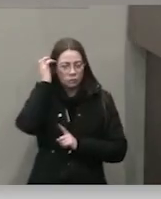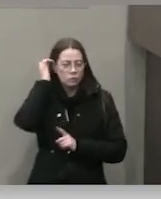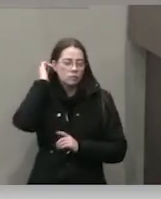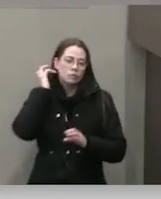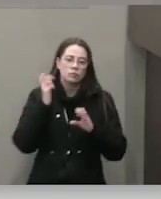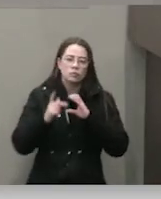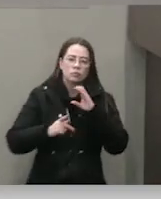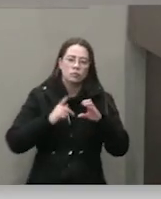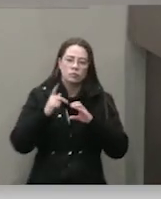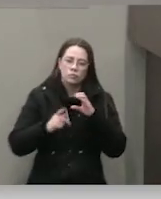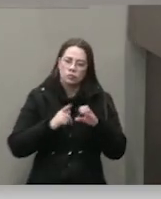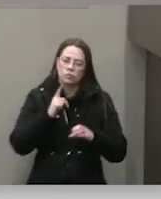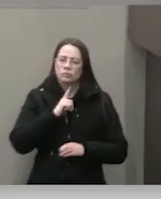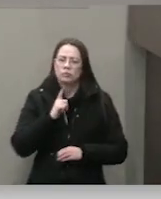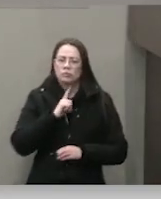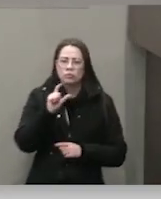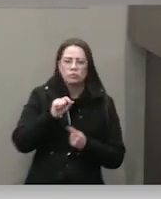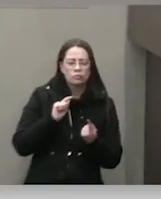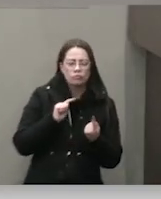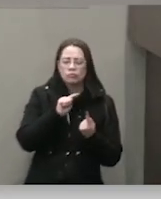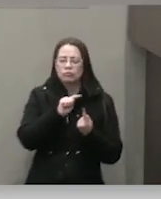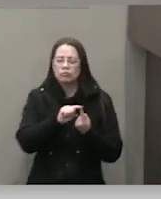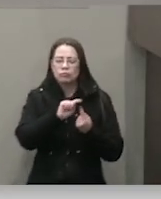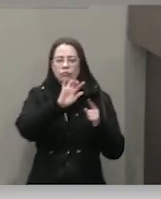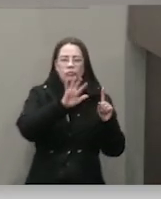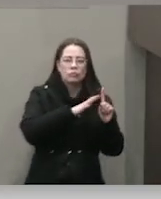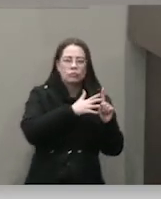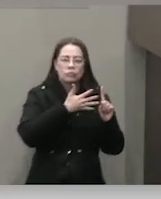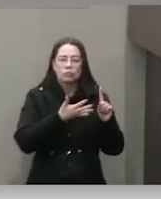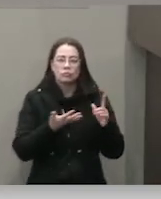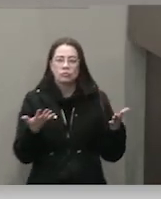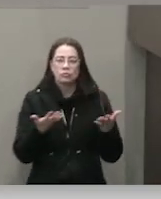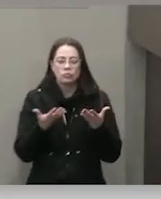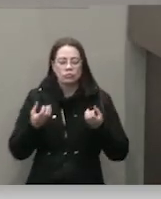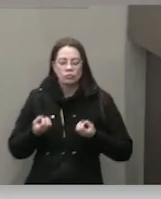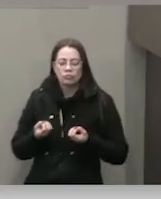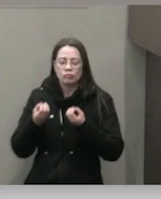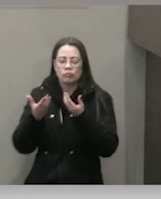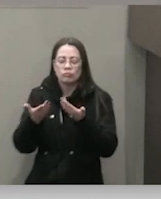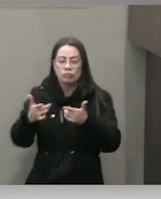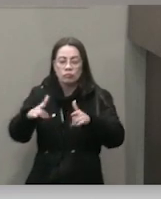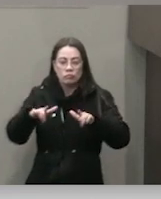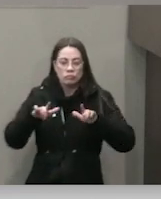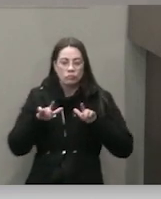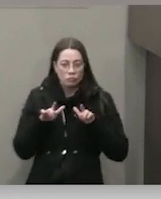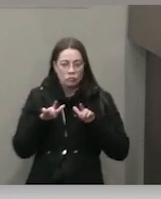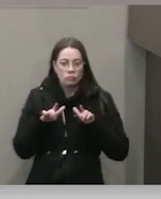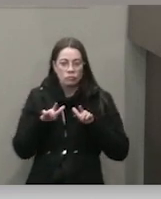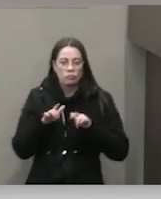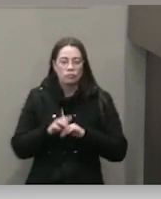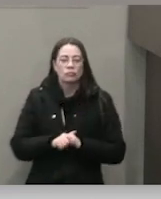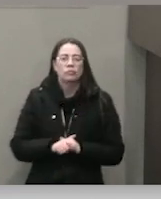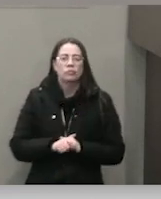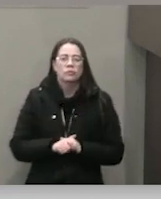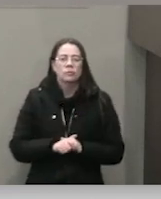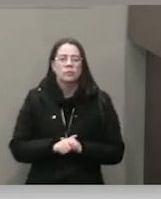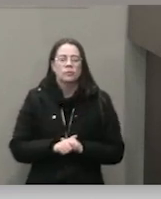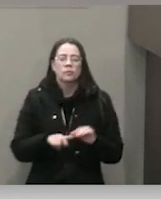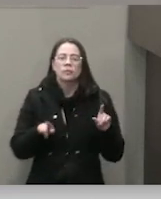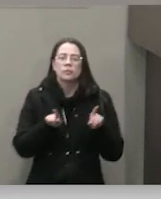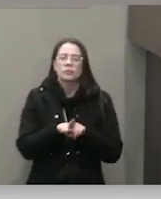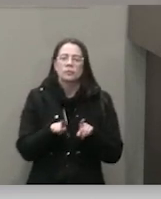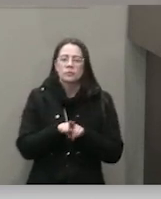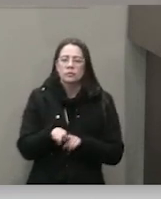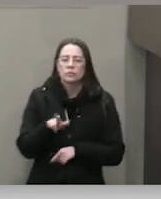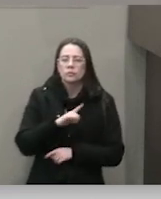com esse intuito, tem de fazer essas homenagens hoje. Entregar esses diplomas, colocar nos anais da casa e que